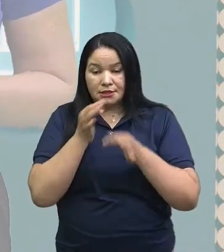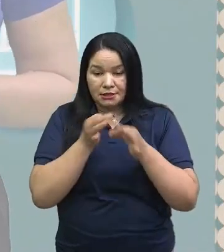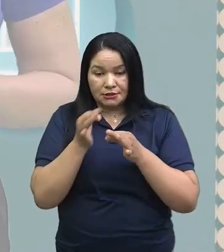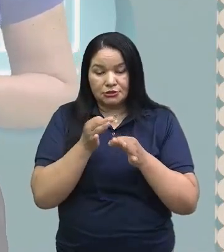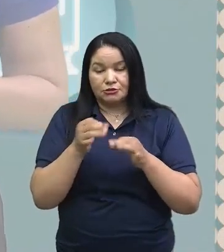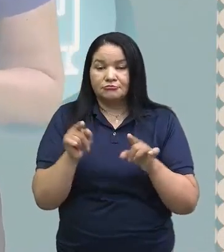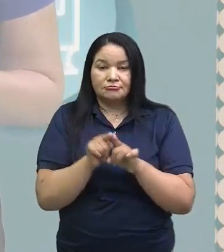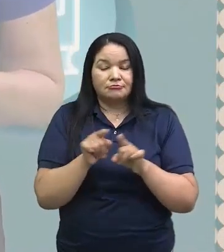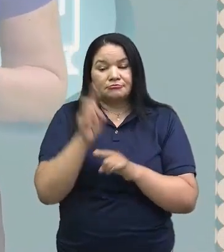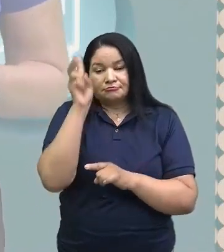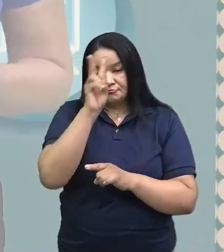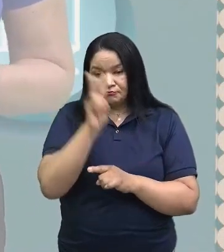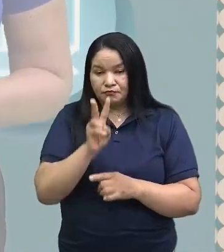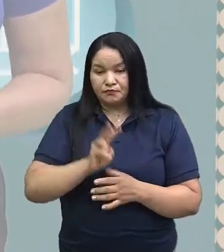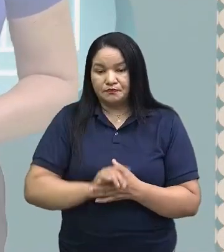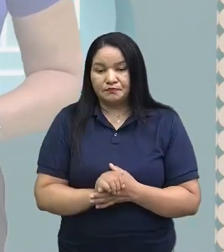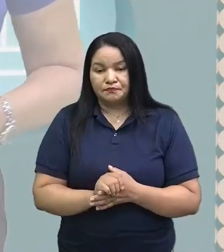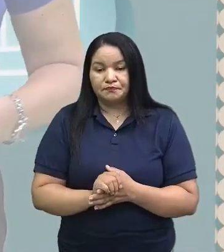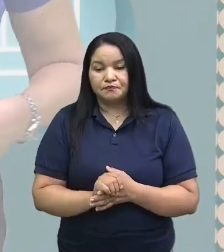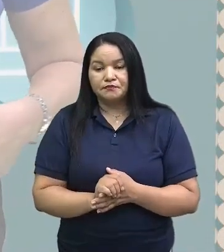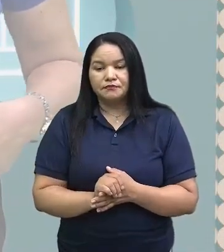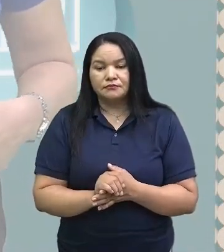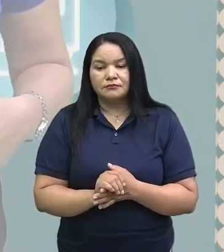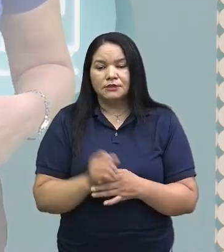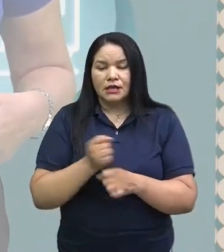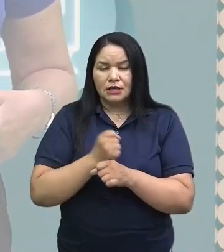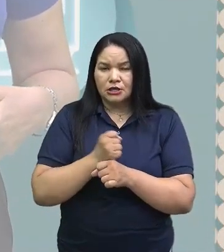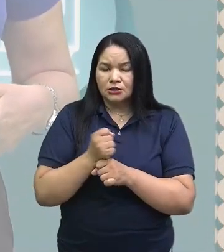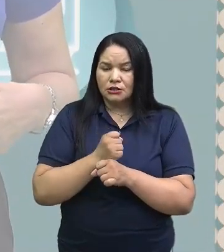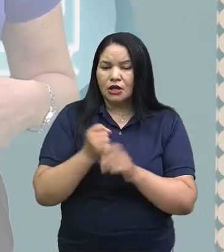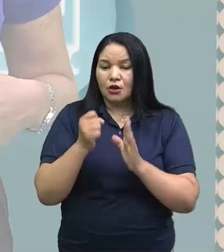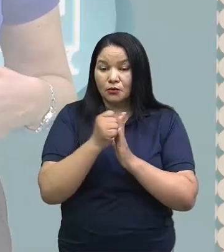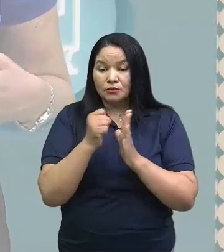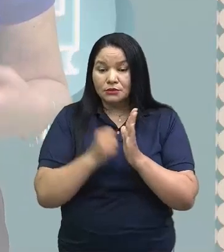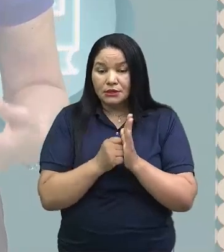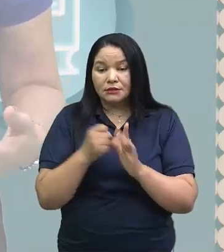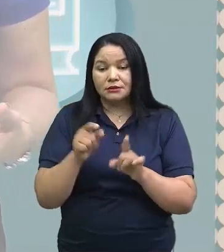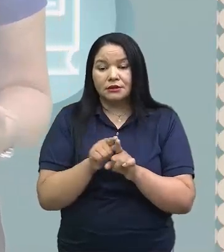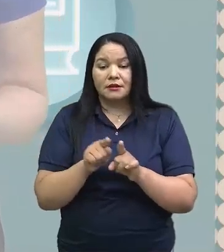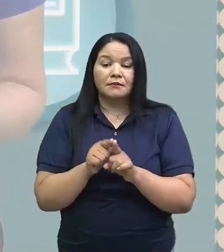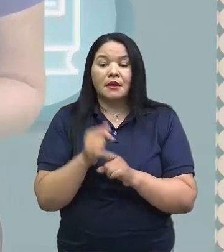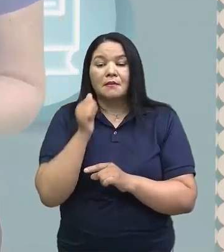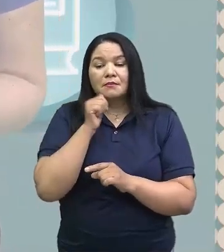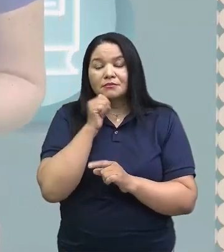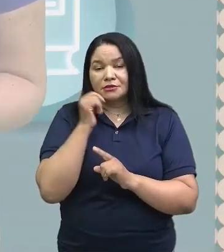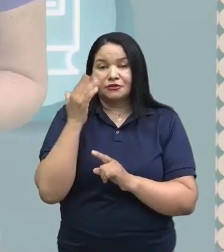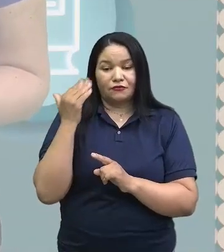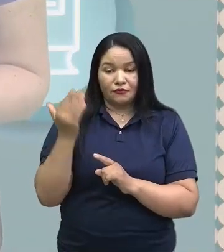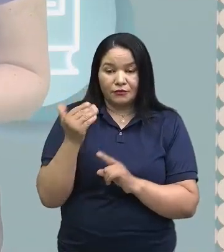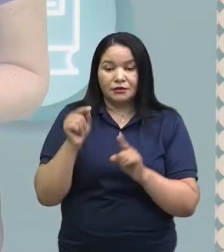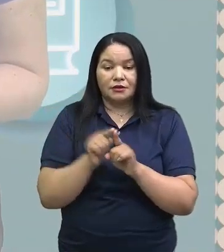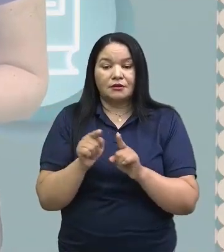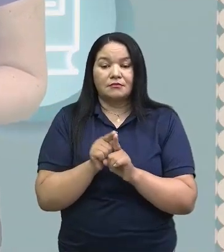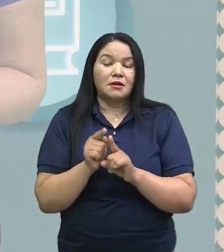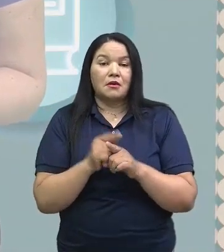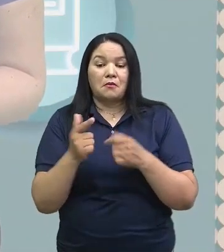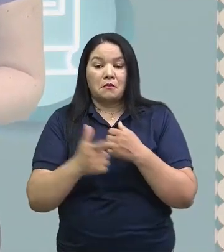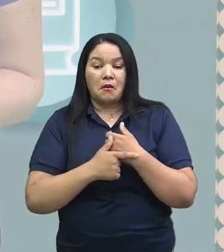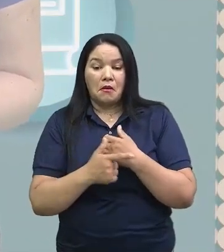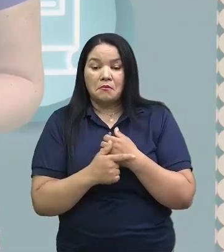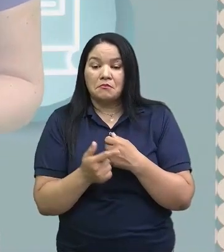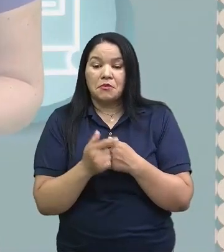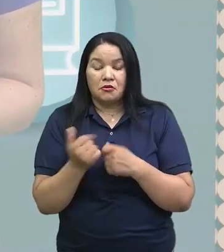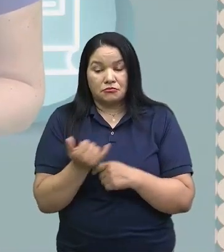historiografia. Ao longo dos séculos, mulheres artistas desempenharam papéis significativos, muitas vezes